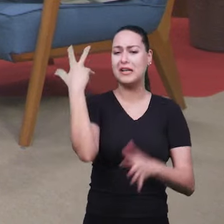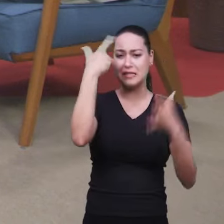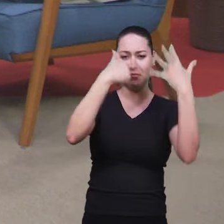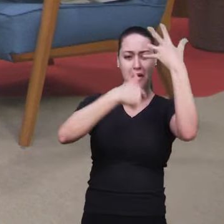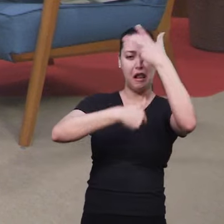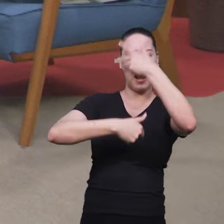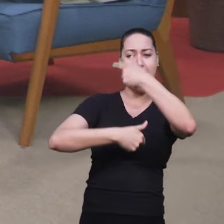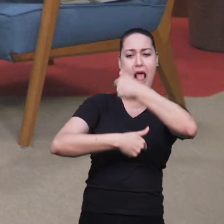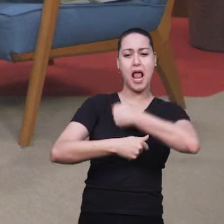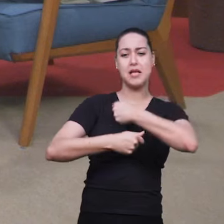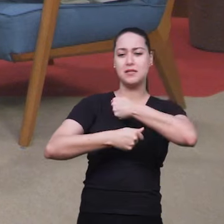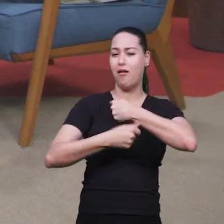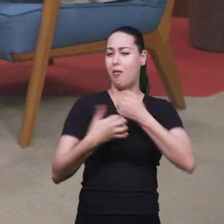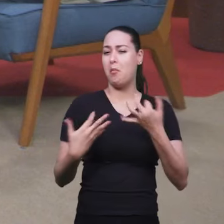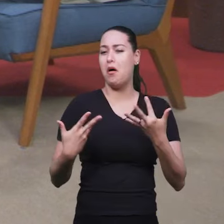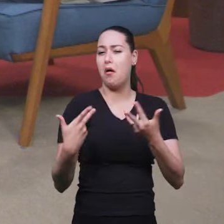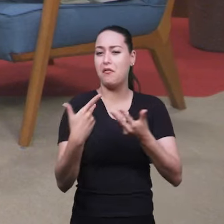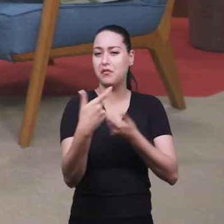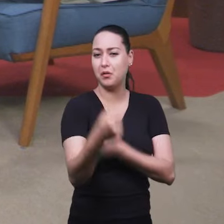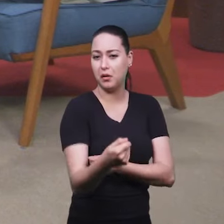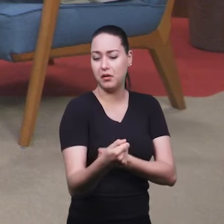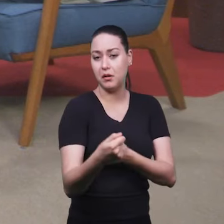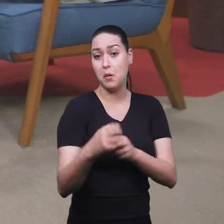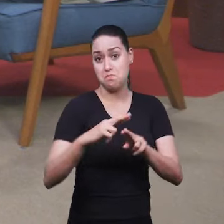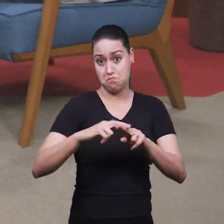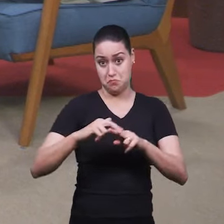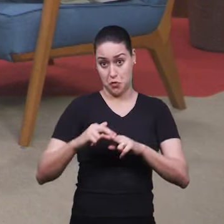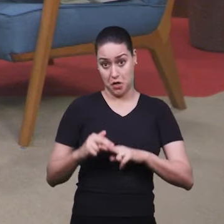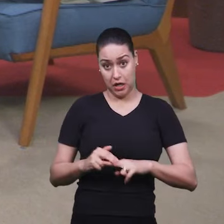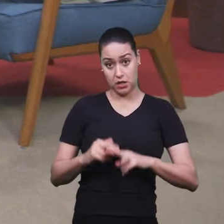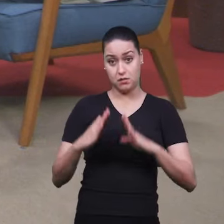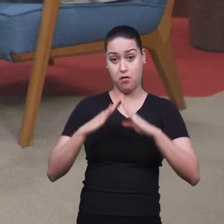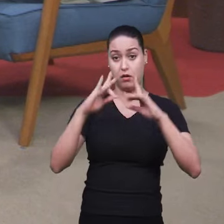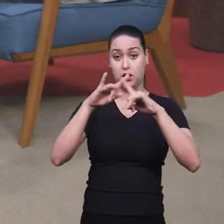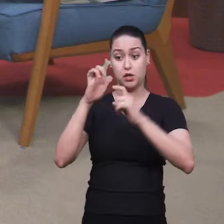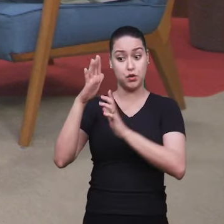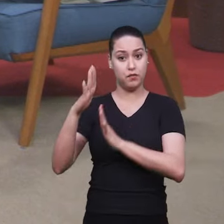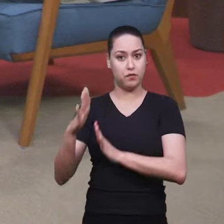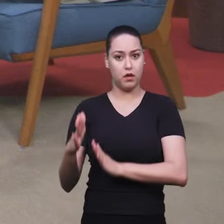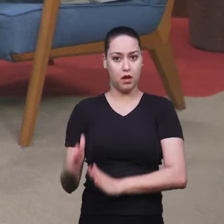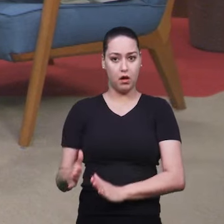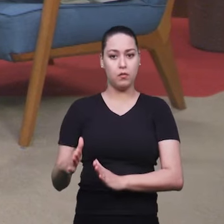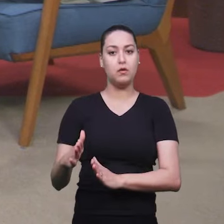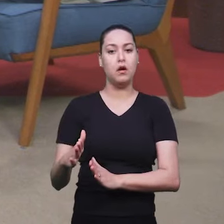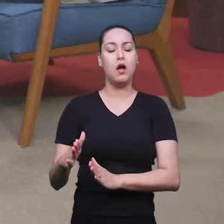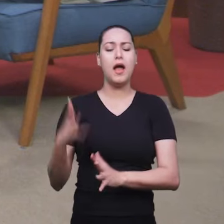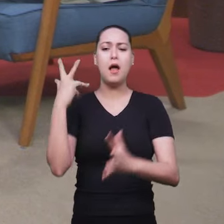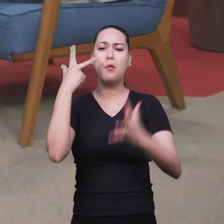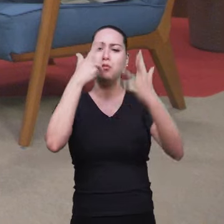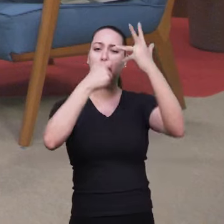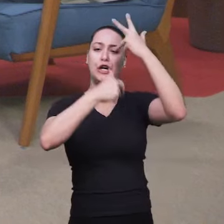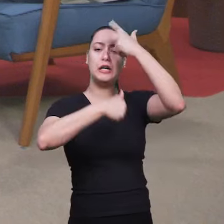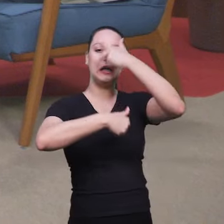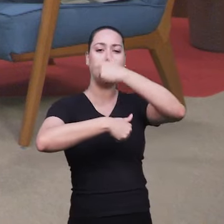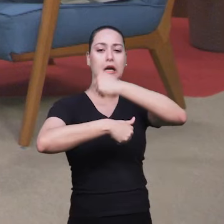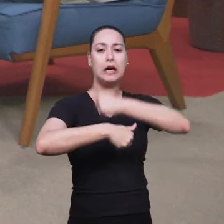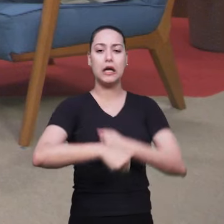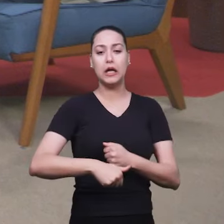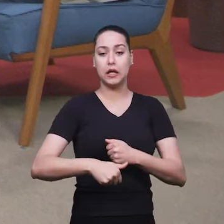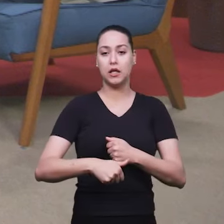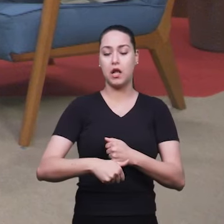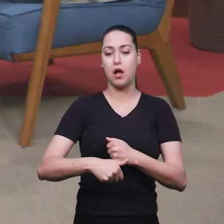Então, esse jardim, a igreja fiel aos olhos do Senhor Jesus, ela é